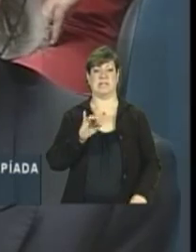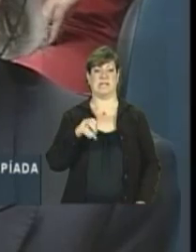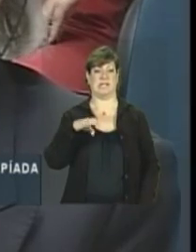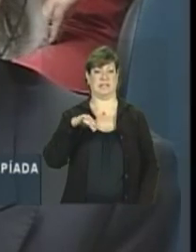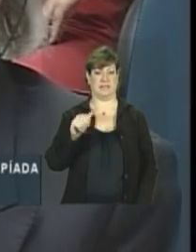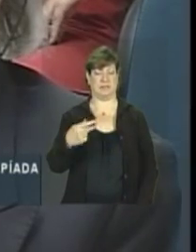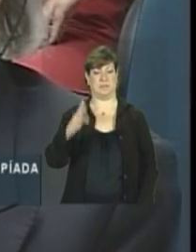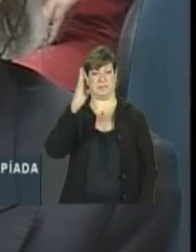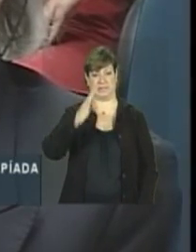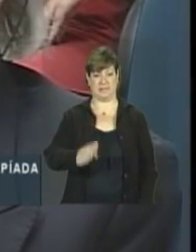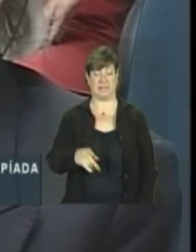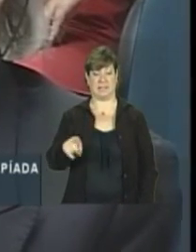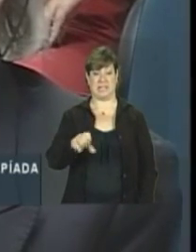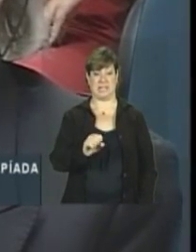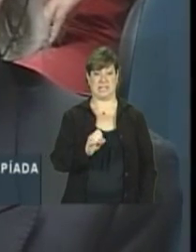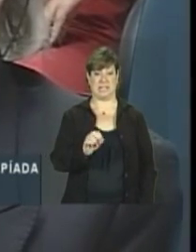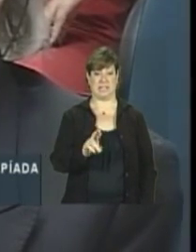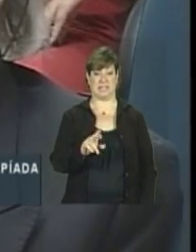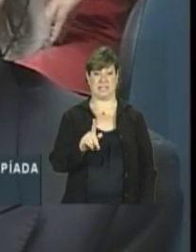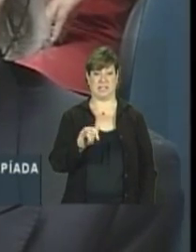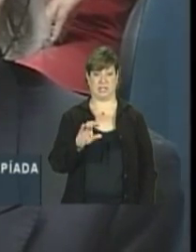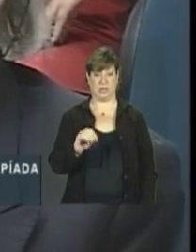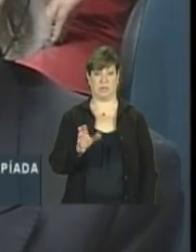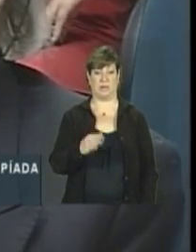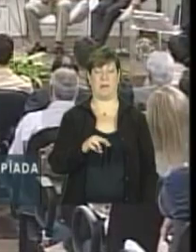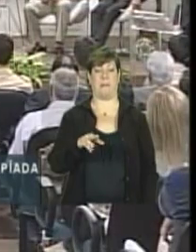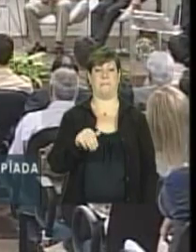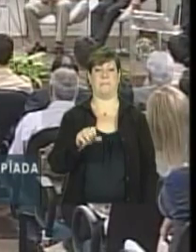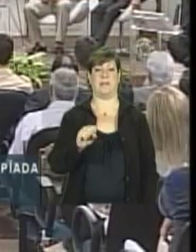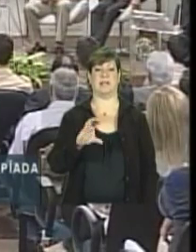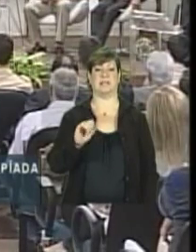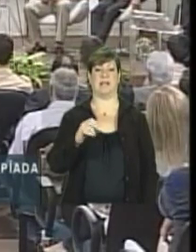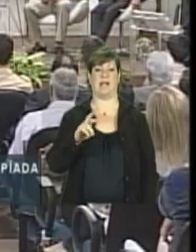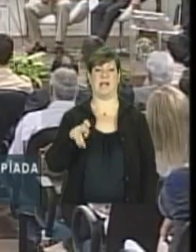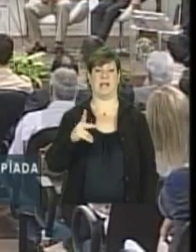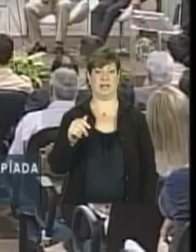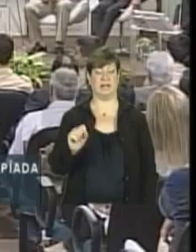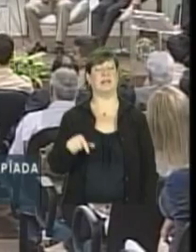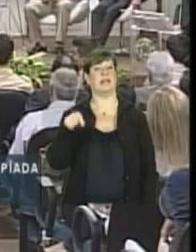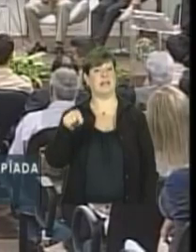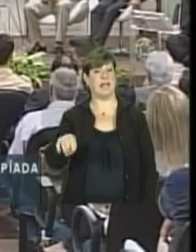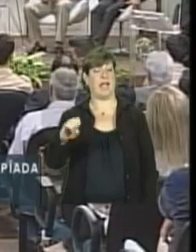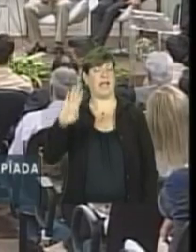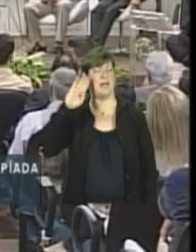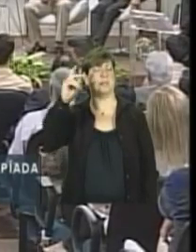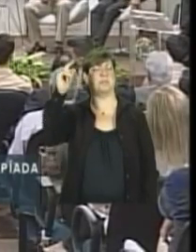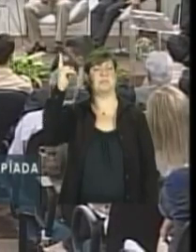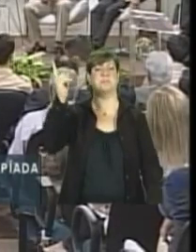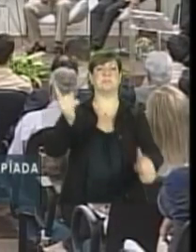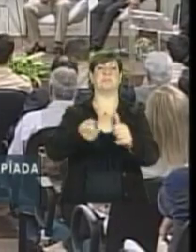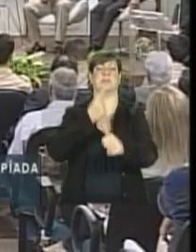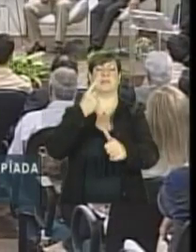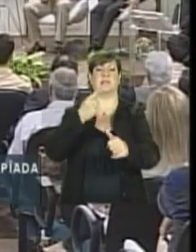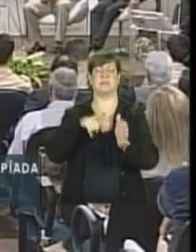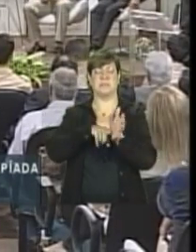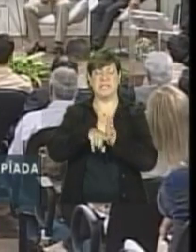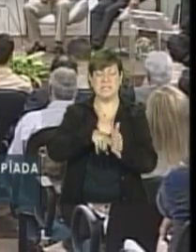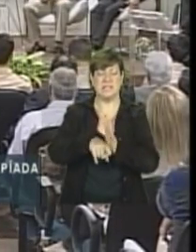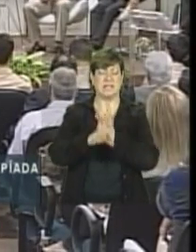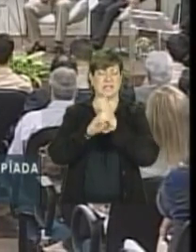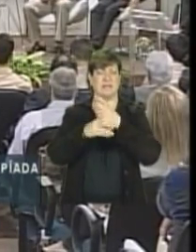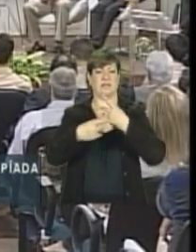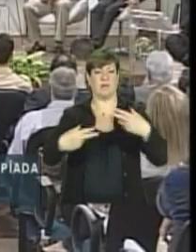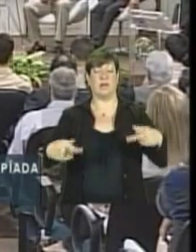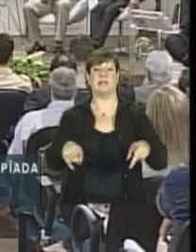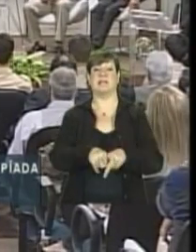brasileira. Sérgio Mascarenhas, ministro Mercadentes, é um pioneiro na pesquisa científica no país, mas também